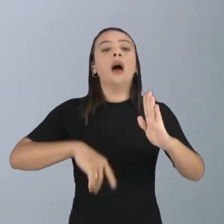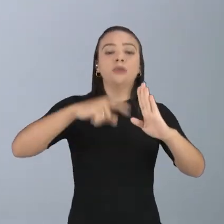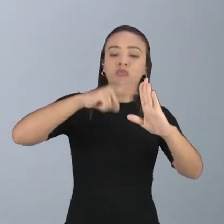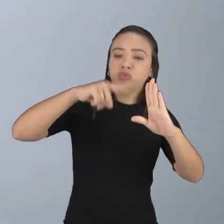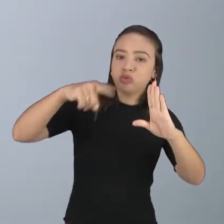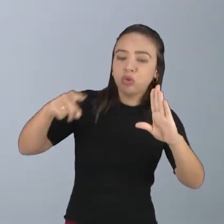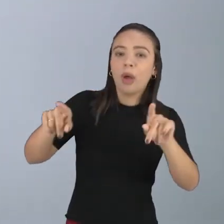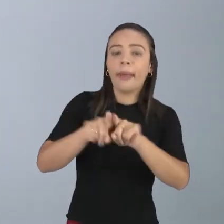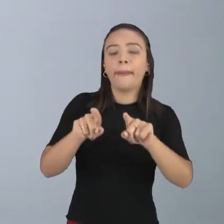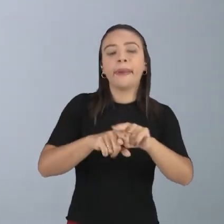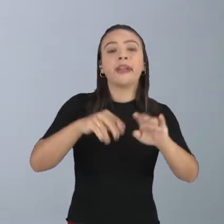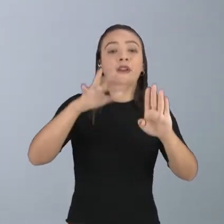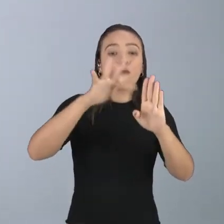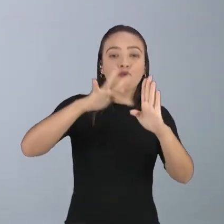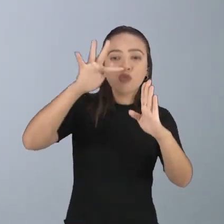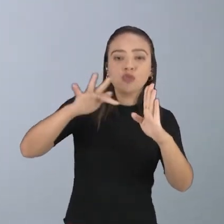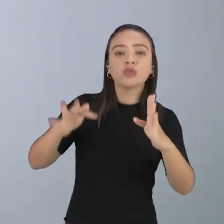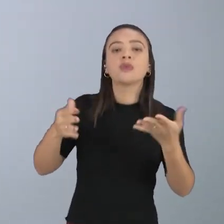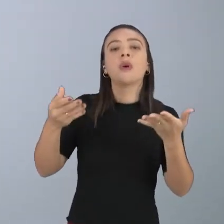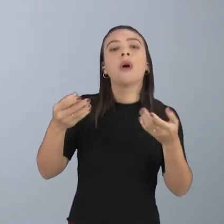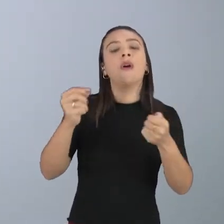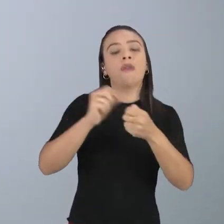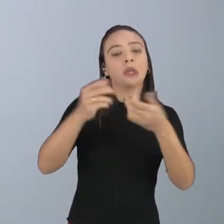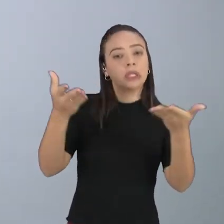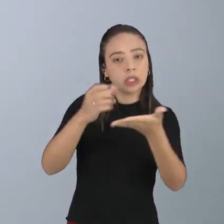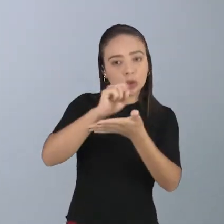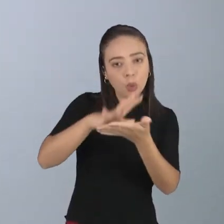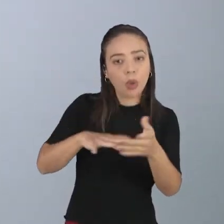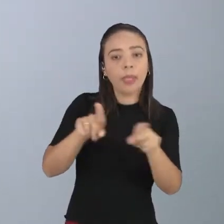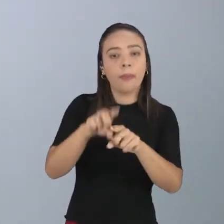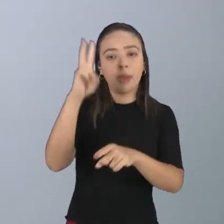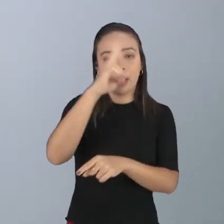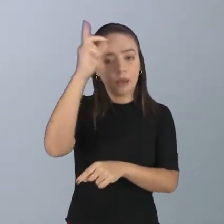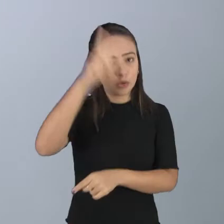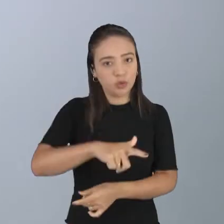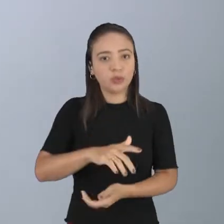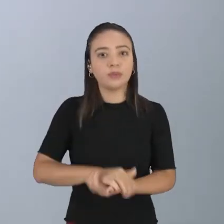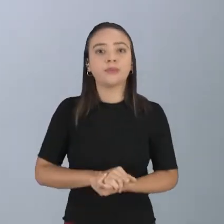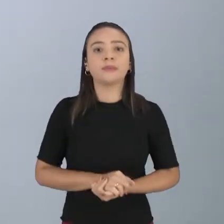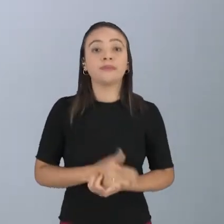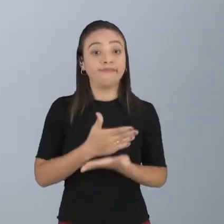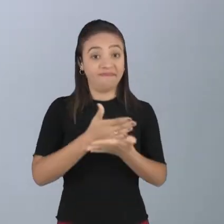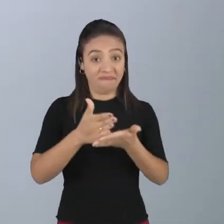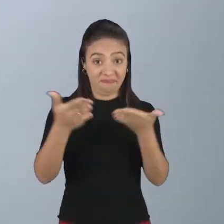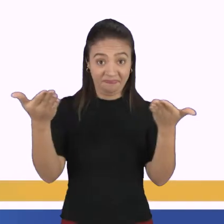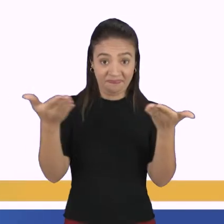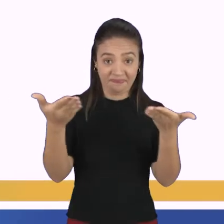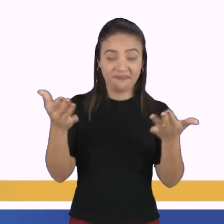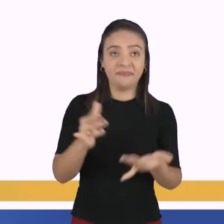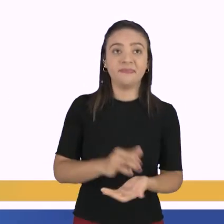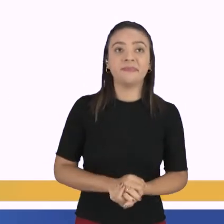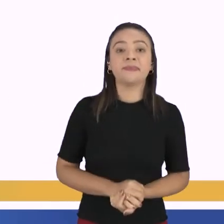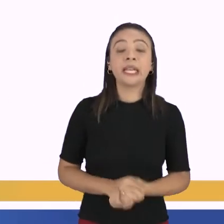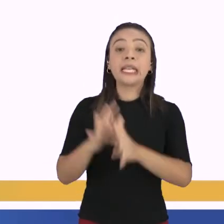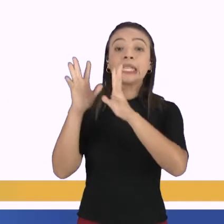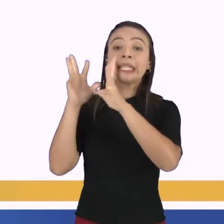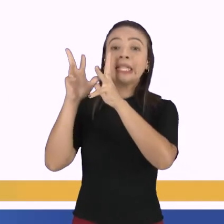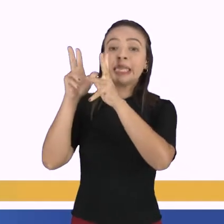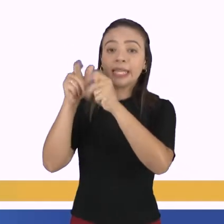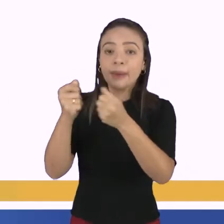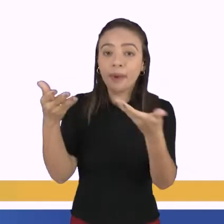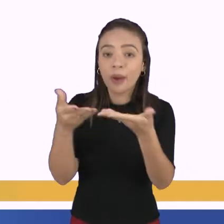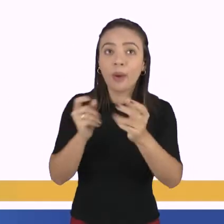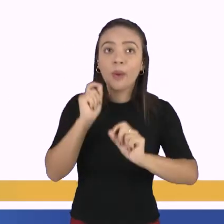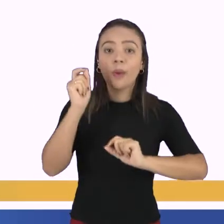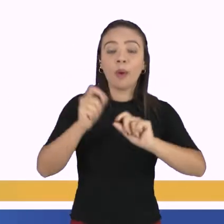função. Vamos resolver exercícios e relembrar um pouquinho desse conteúdo. Então, vamos iniciar. Vamos relembrar primeiramente,